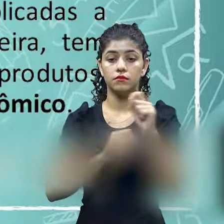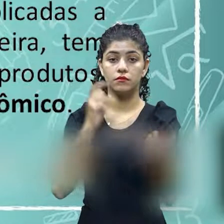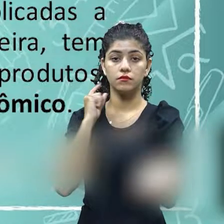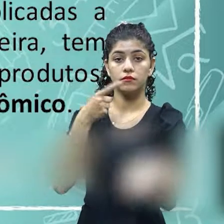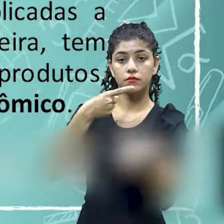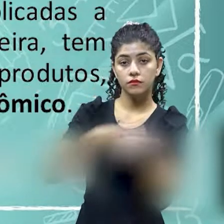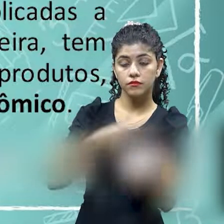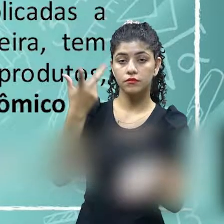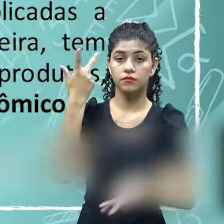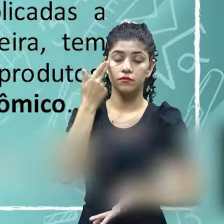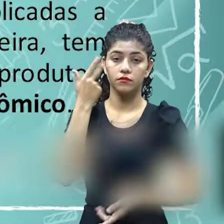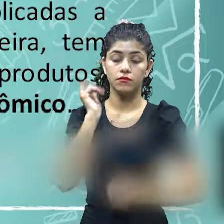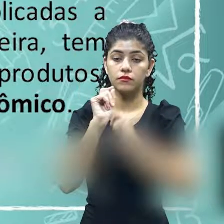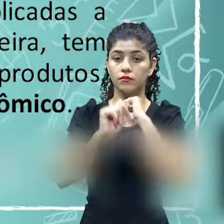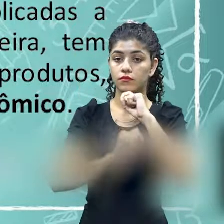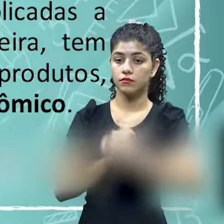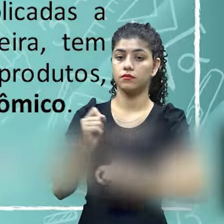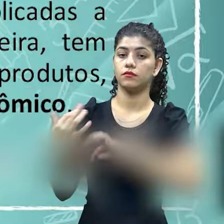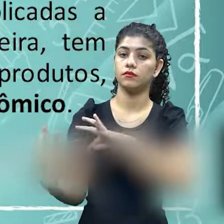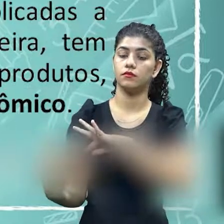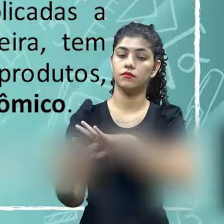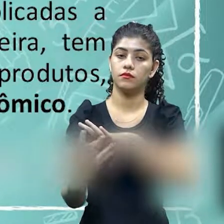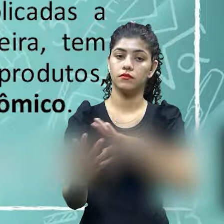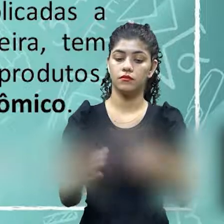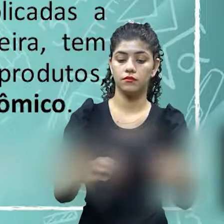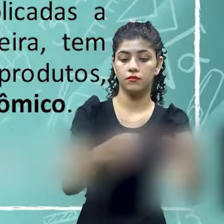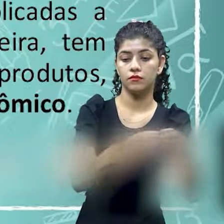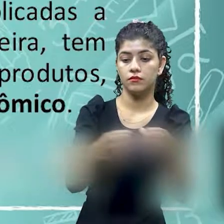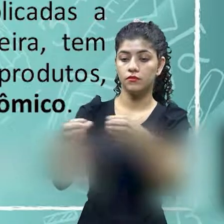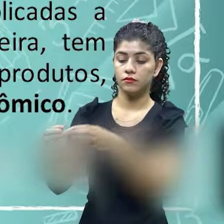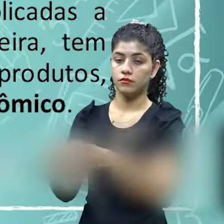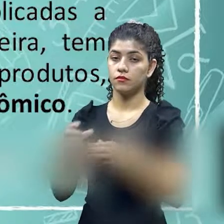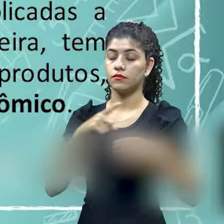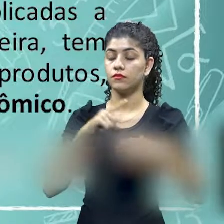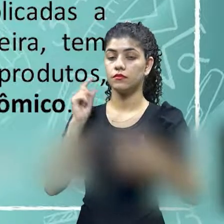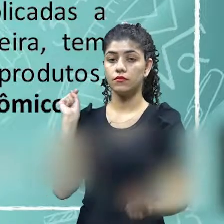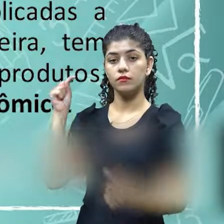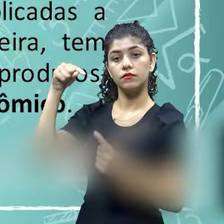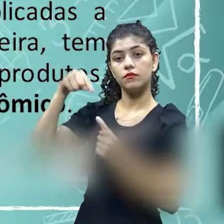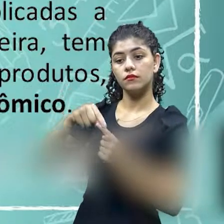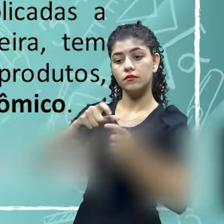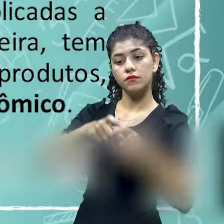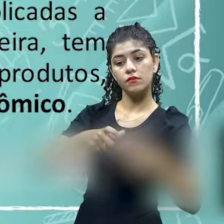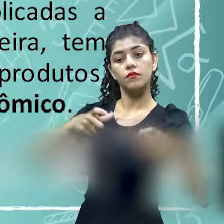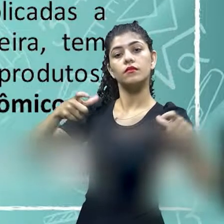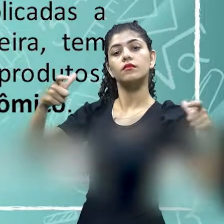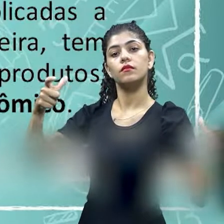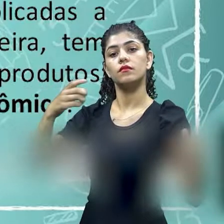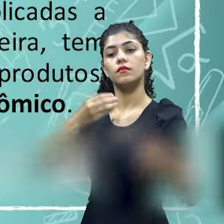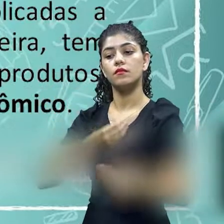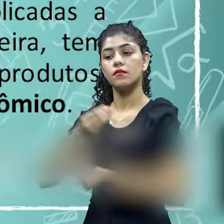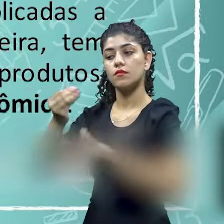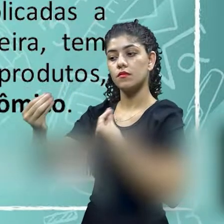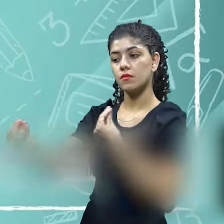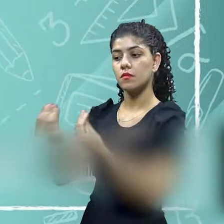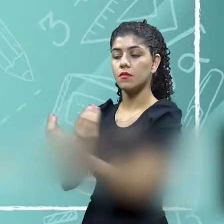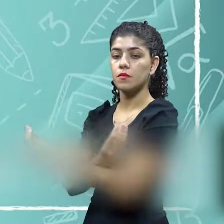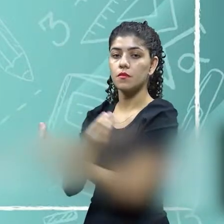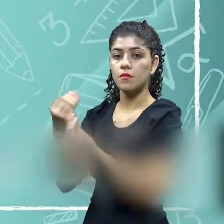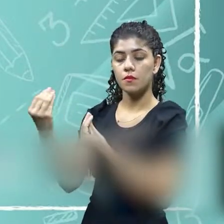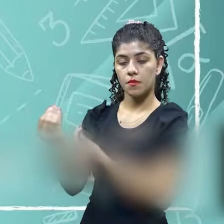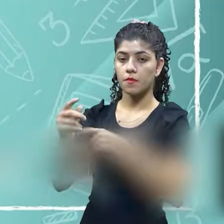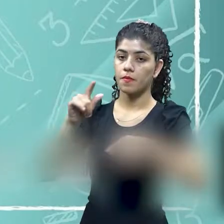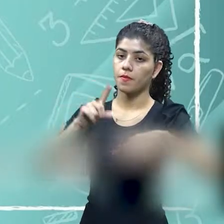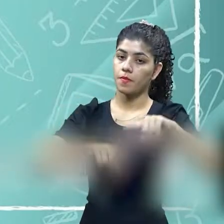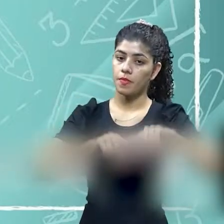é um acordo comum em blocos econômicos que visa o quê? Ampliar a troca de mercadorias entre os seus membros. Então,